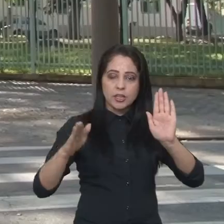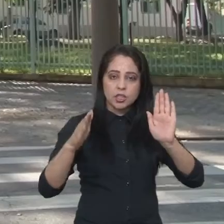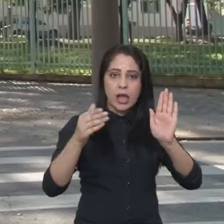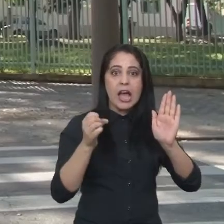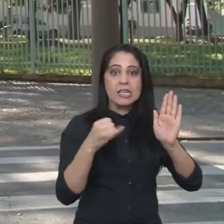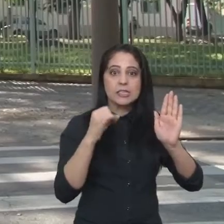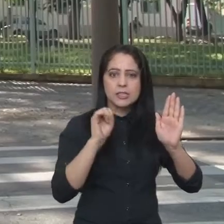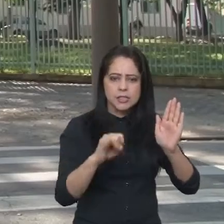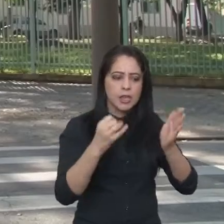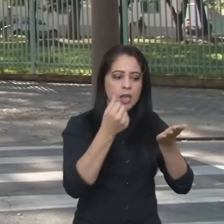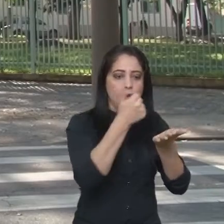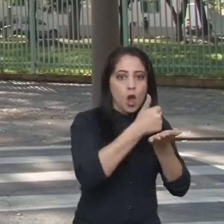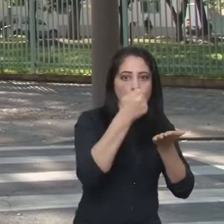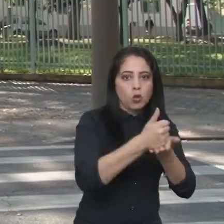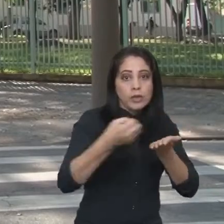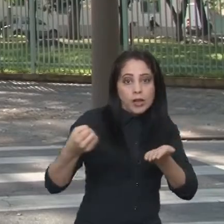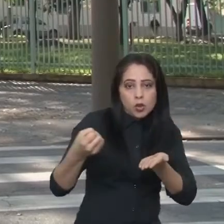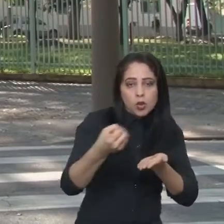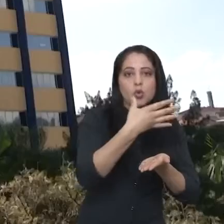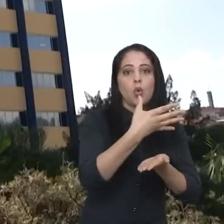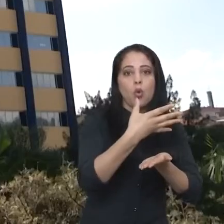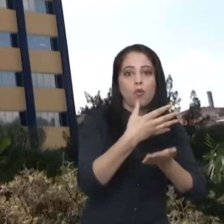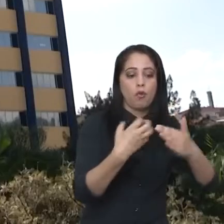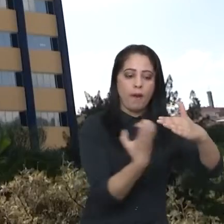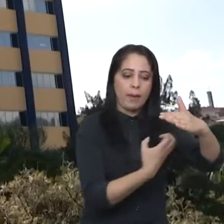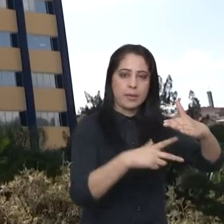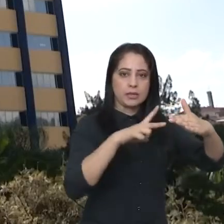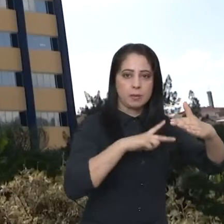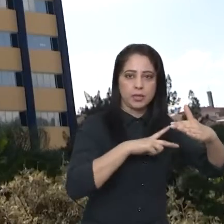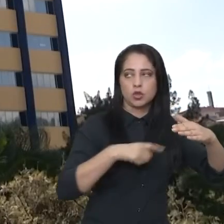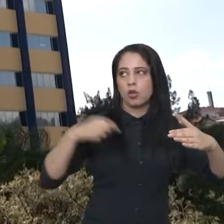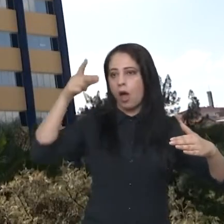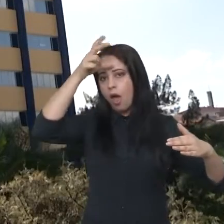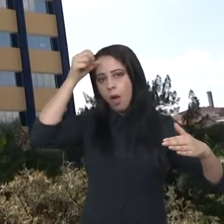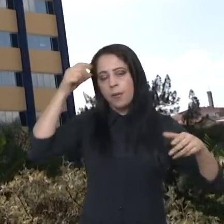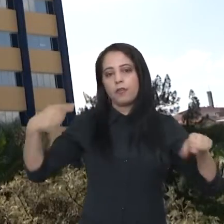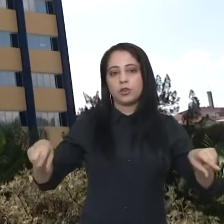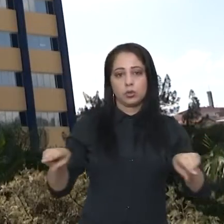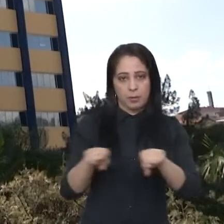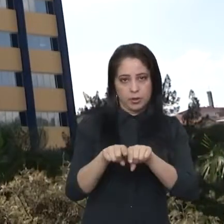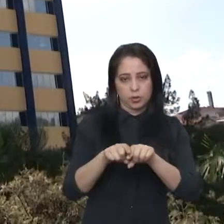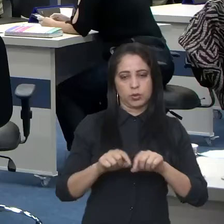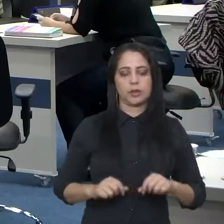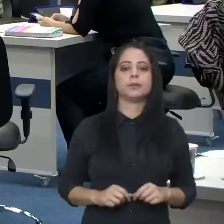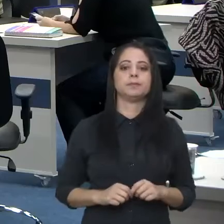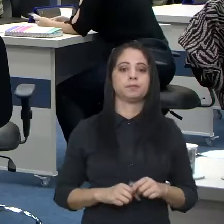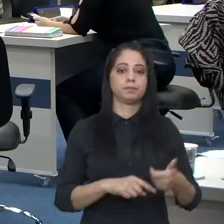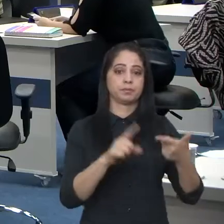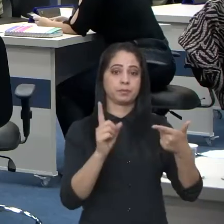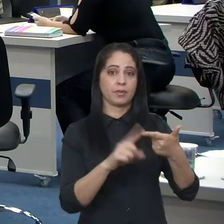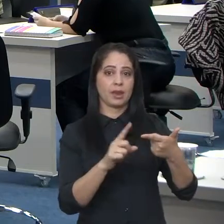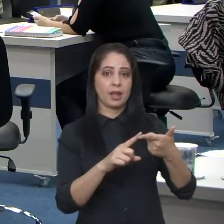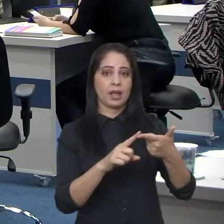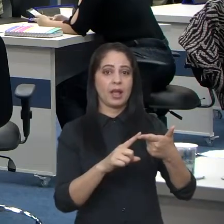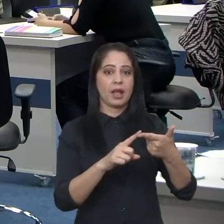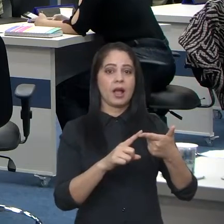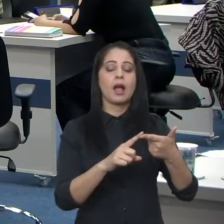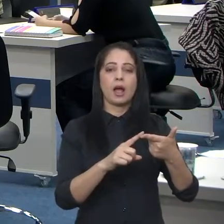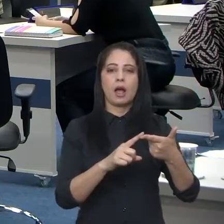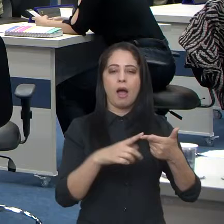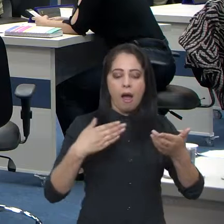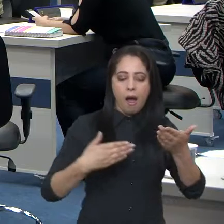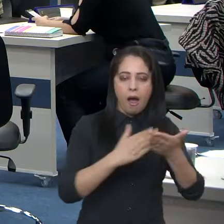contratos firmados entre as empresas privadas e a Prefeitura após a vigência da lei. Também foi aprovado